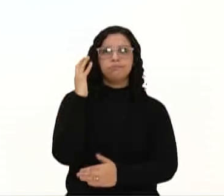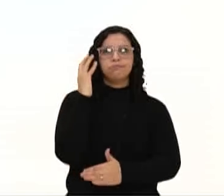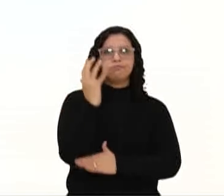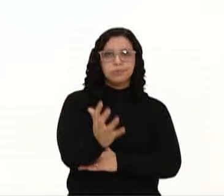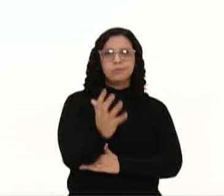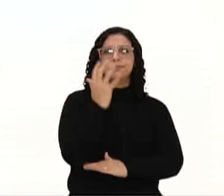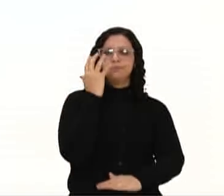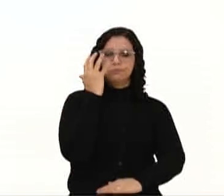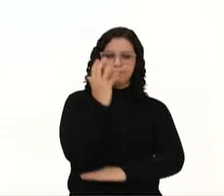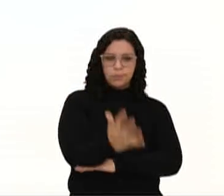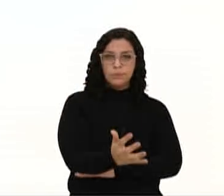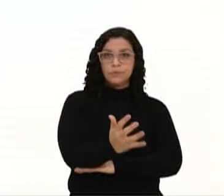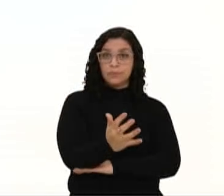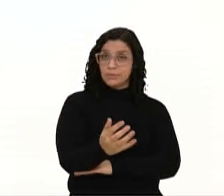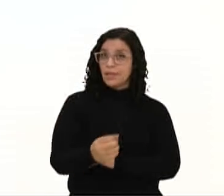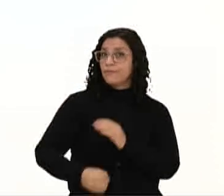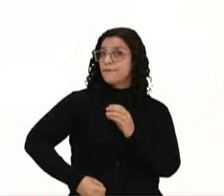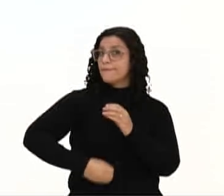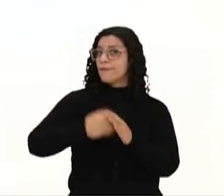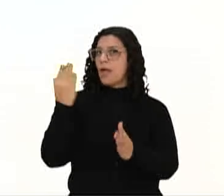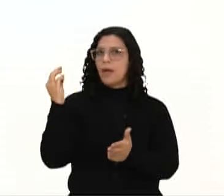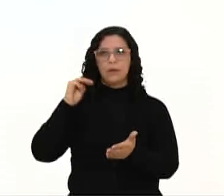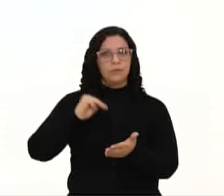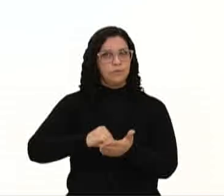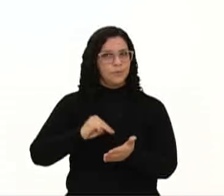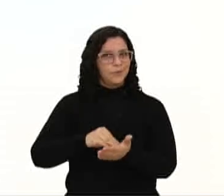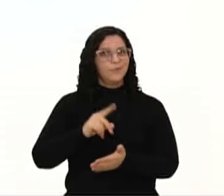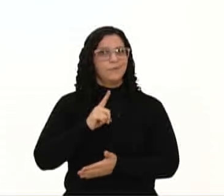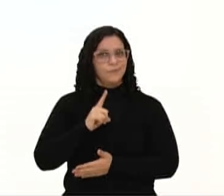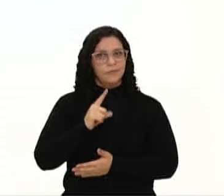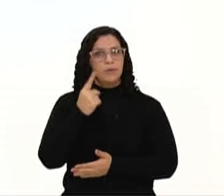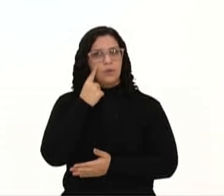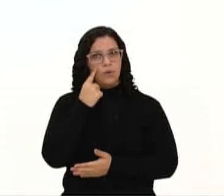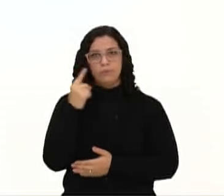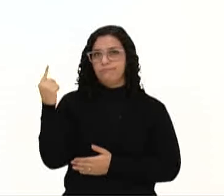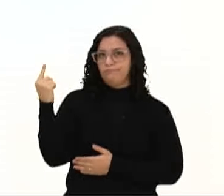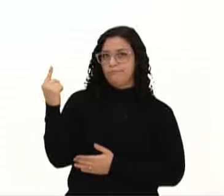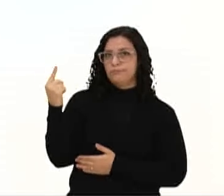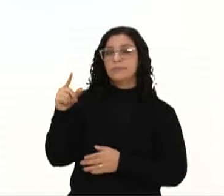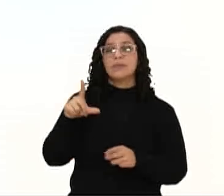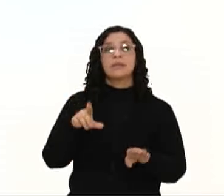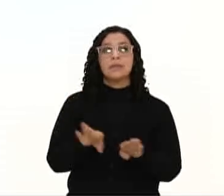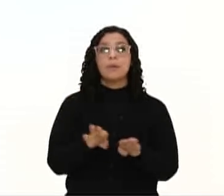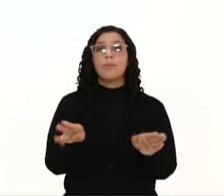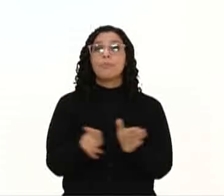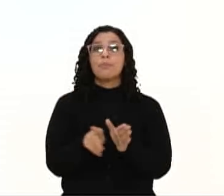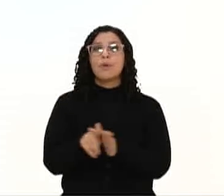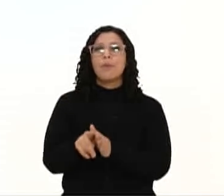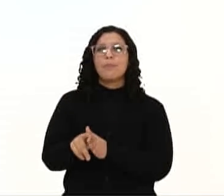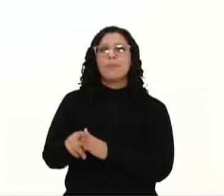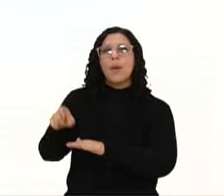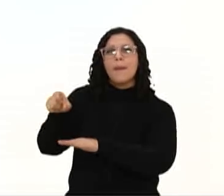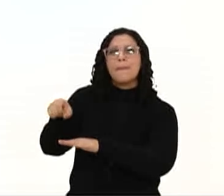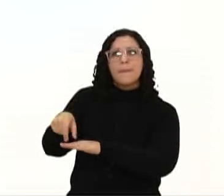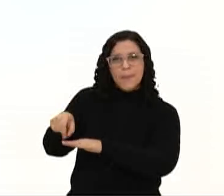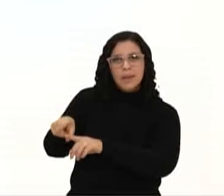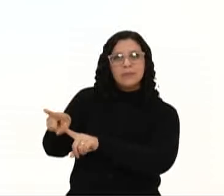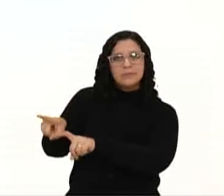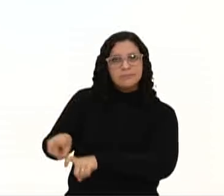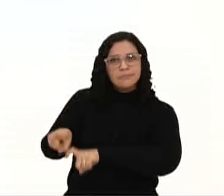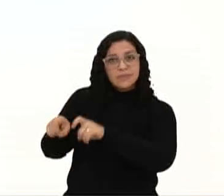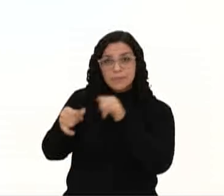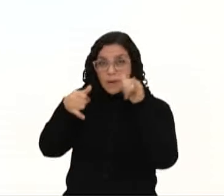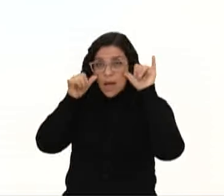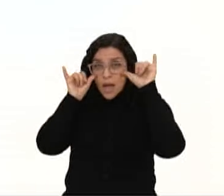vários motivos, vamos falar de alguns, né? Quais são? Então, nós vamos ter ali a ampliação da agropecuária, precisa aumentar a